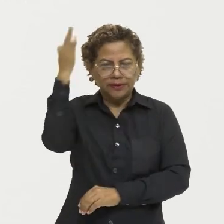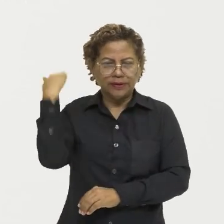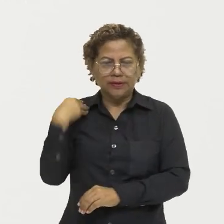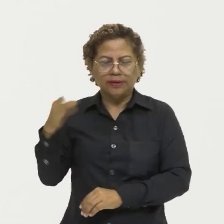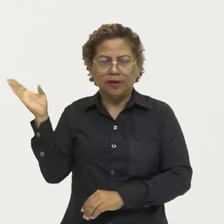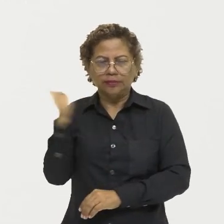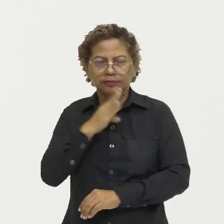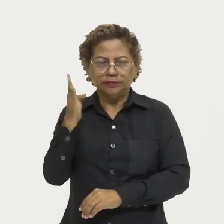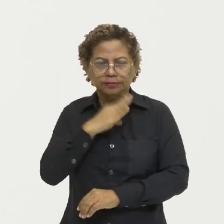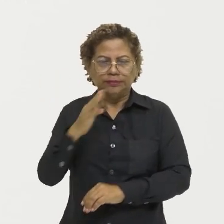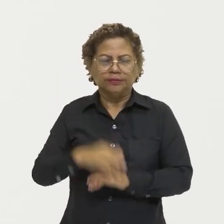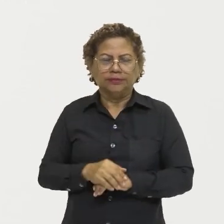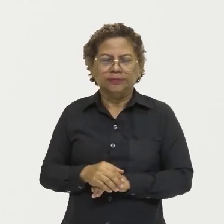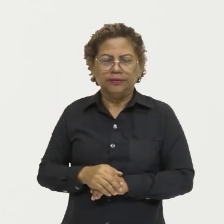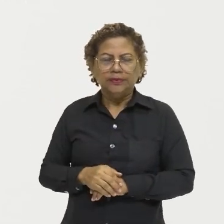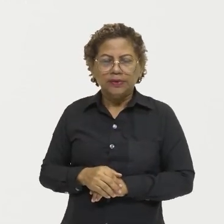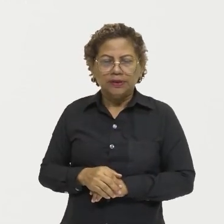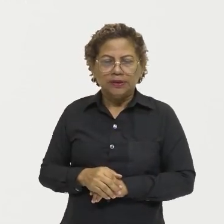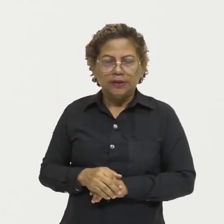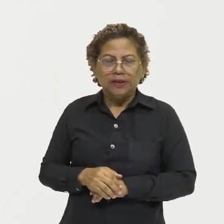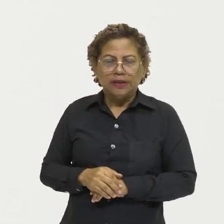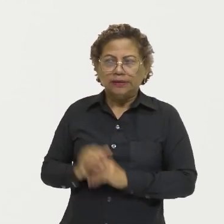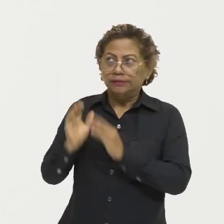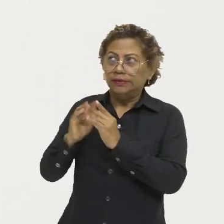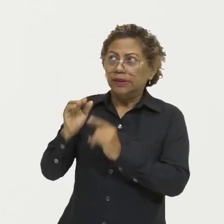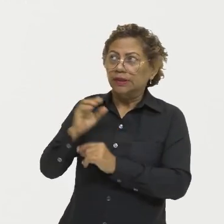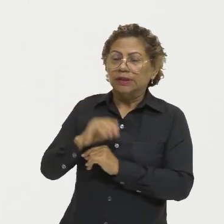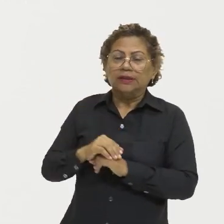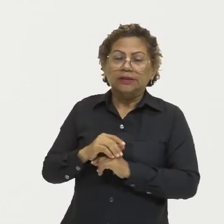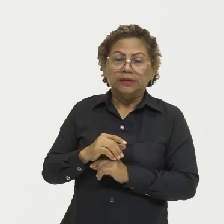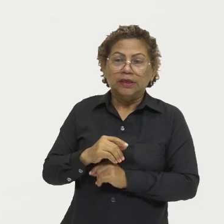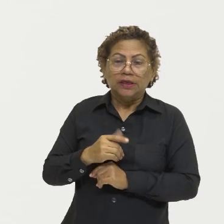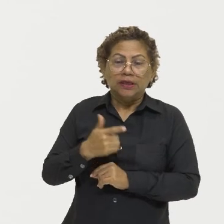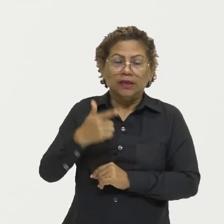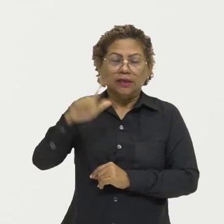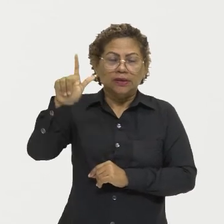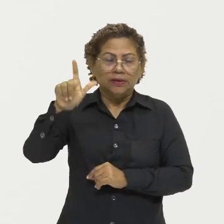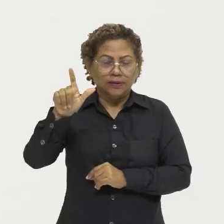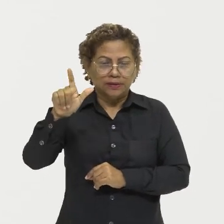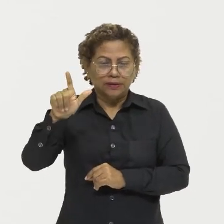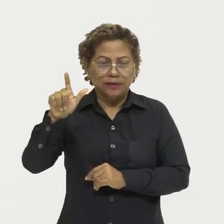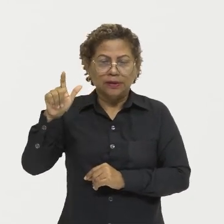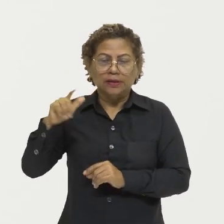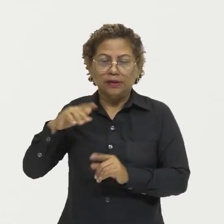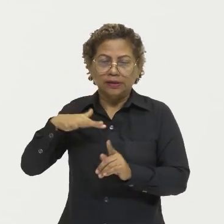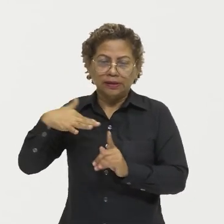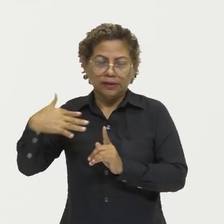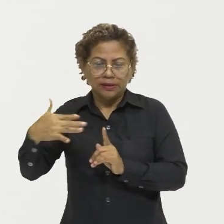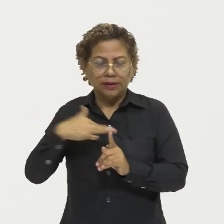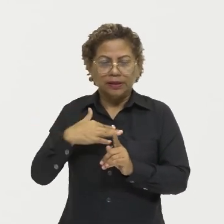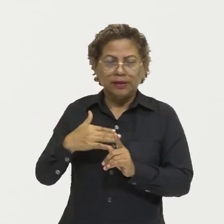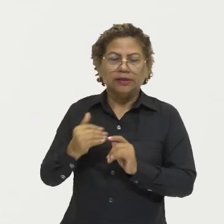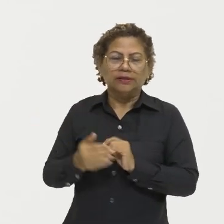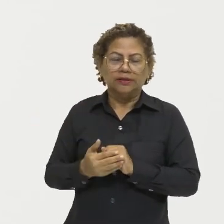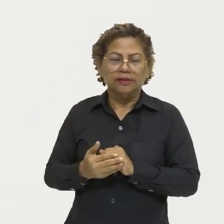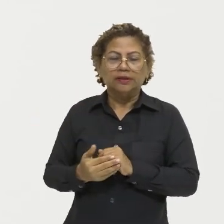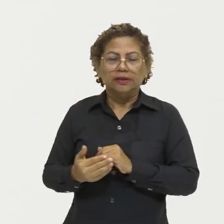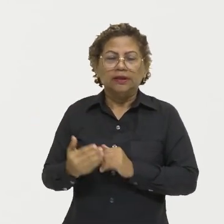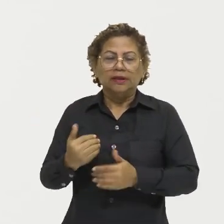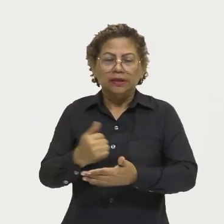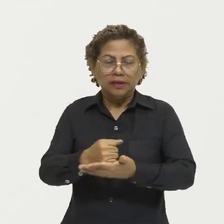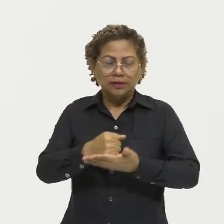urgentes, interceda por mim junto ao Nosso Senhor dos clientes. Socorre-me nesta hora de aflição e